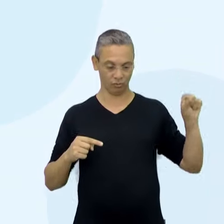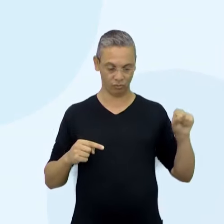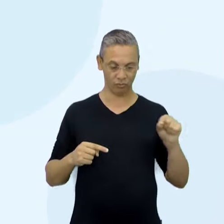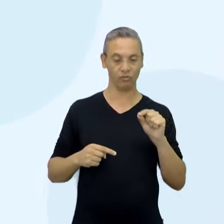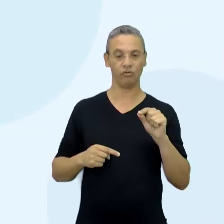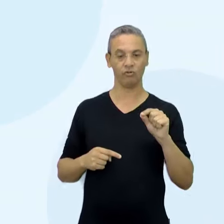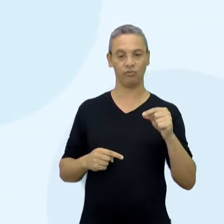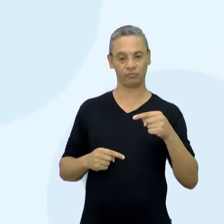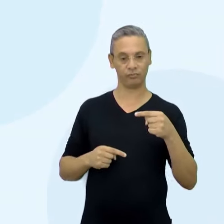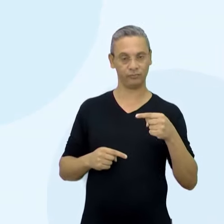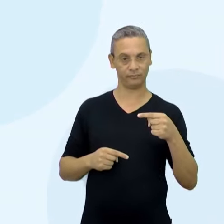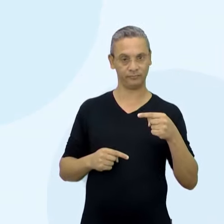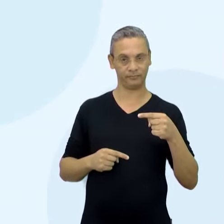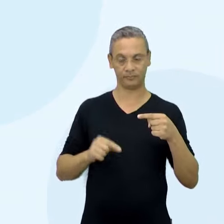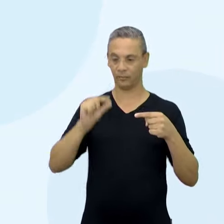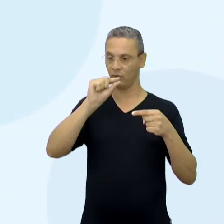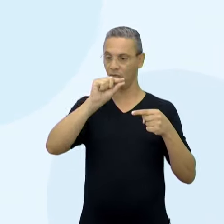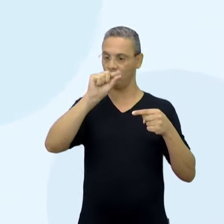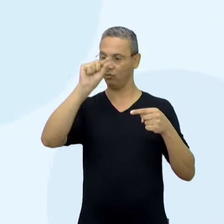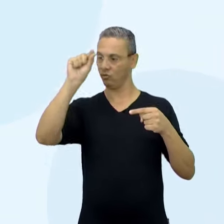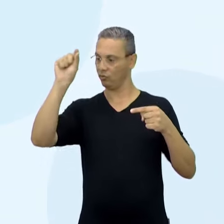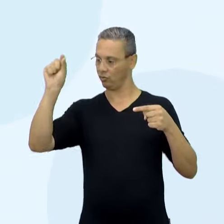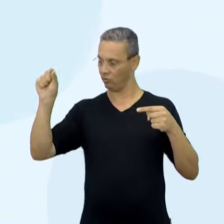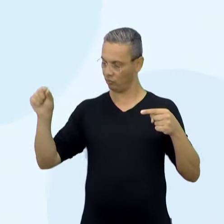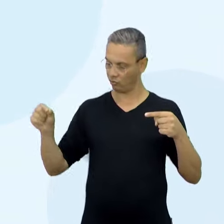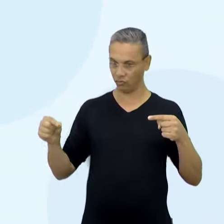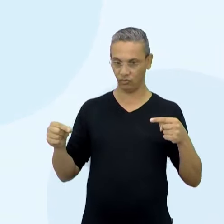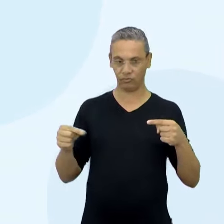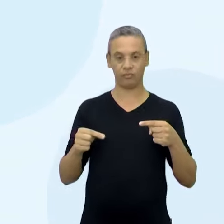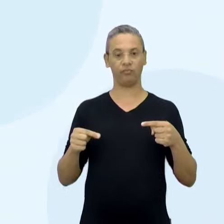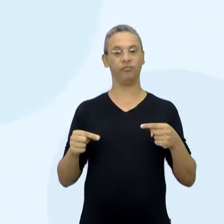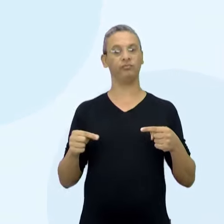da nossa pilha, e um fio